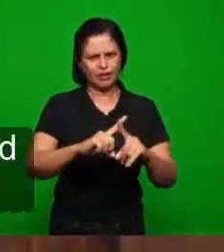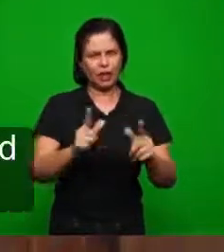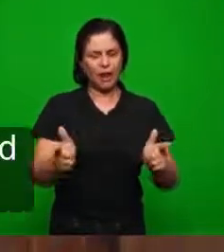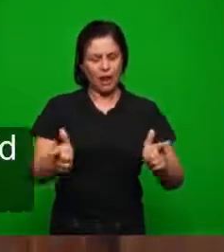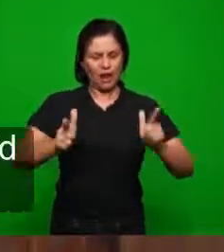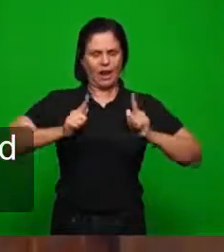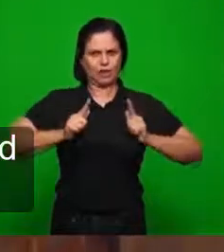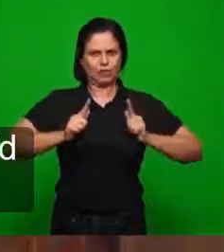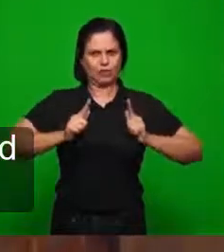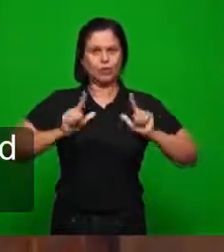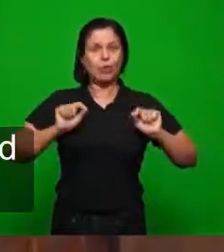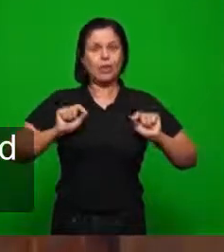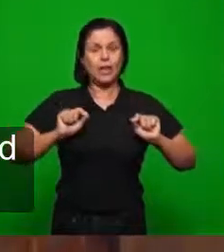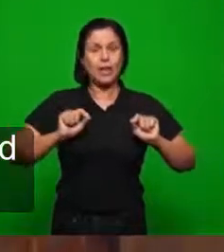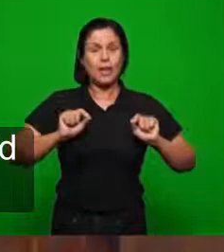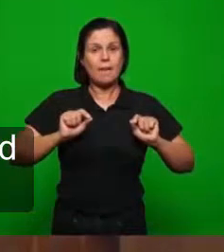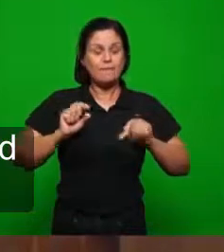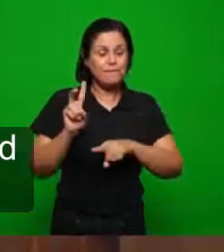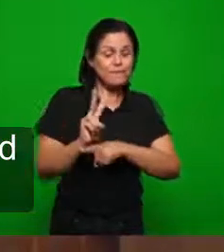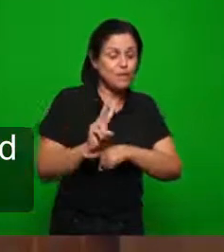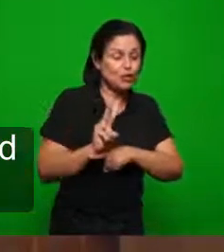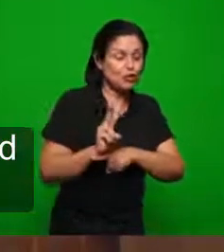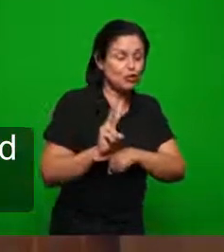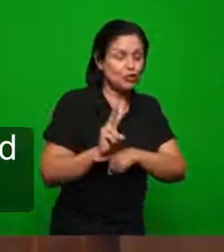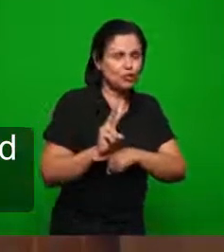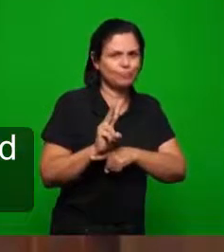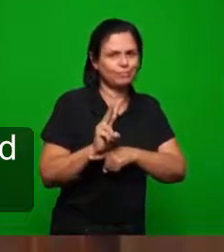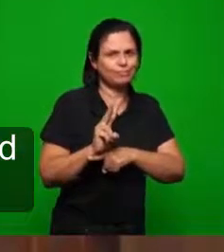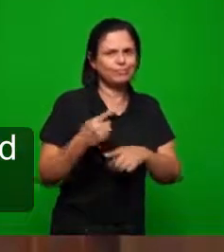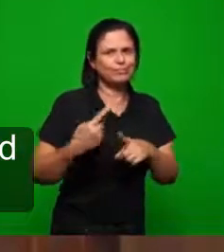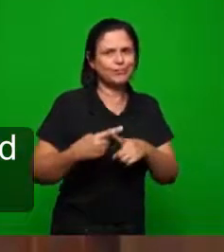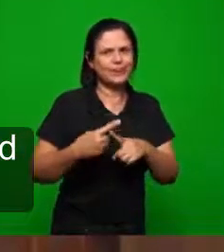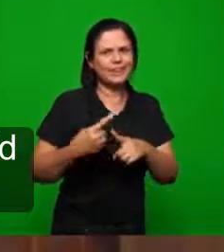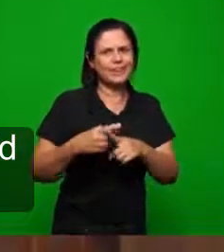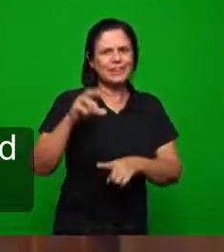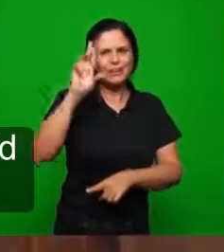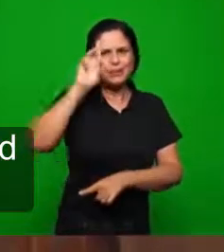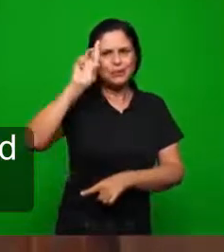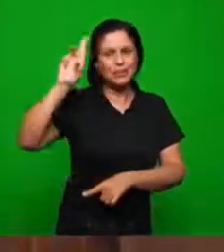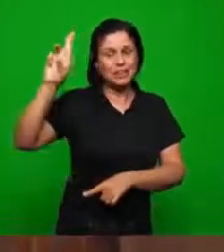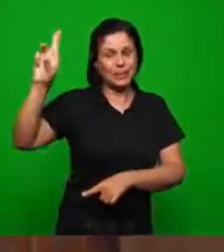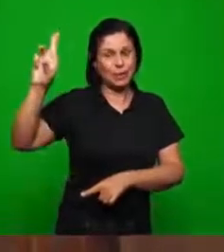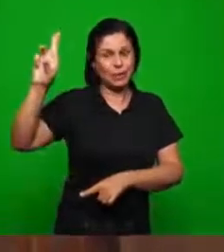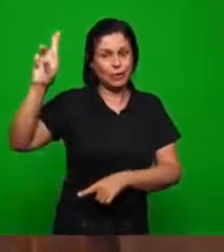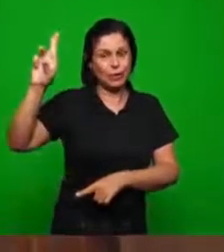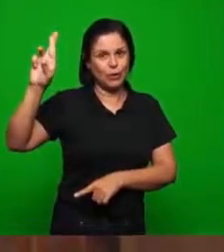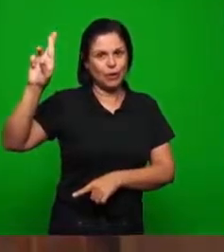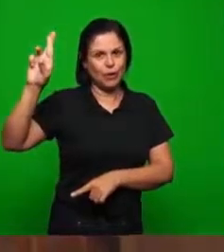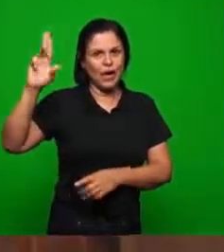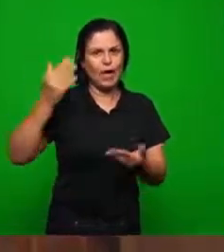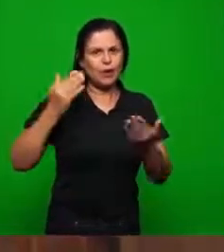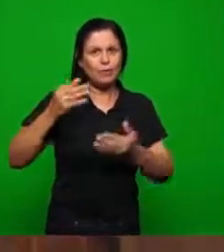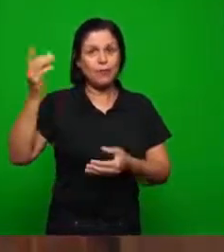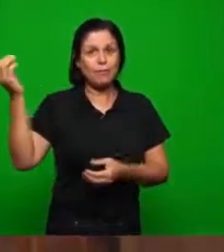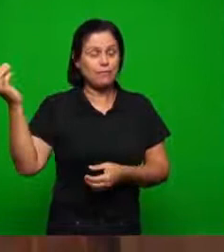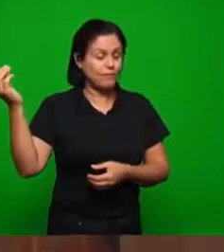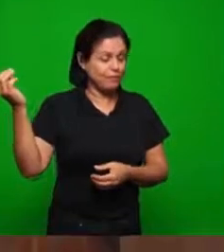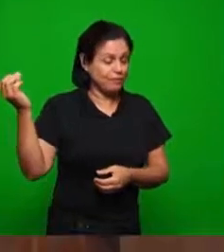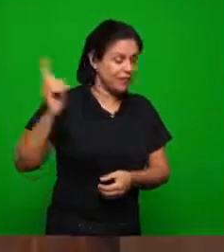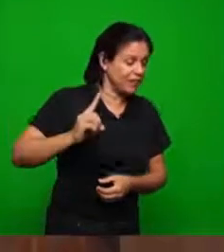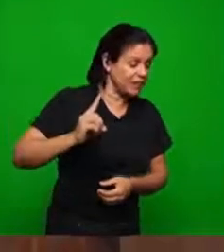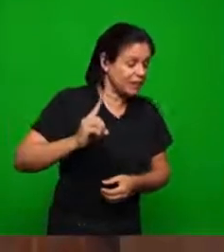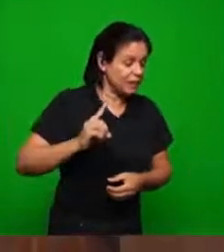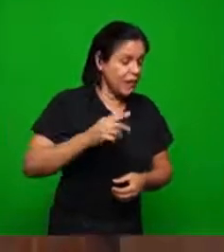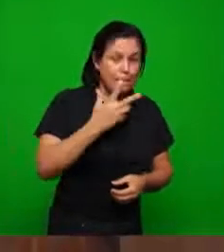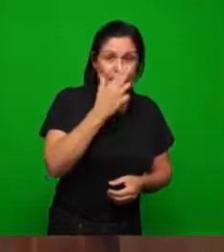era quanto à vigilância, que o Senhor estaria vindo e seria uma surpresa. Era como se